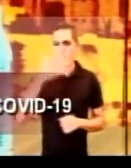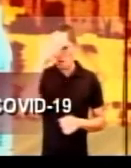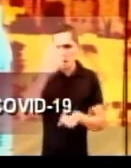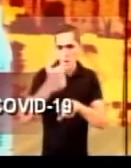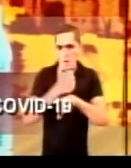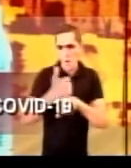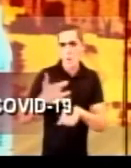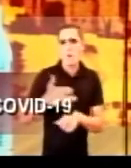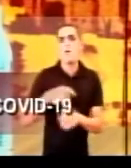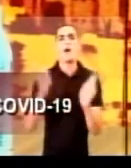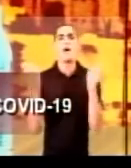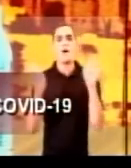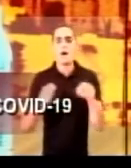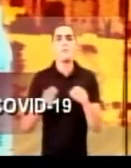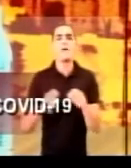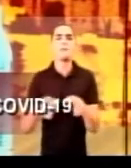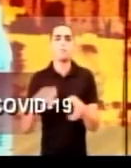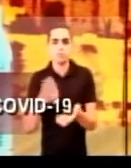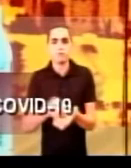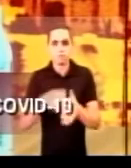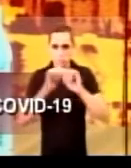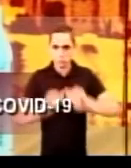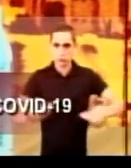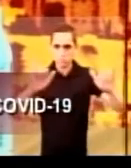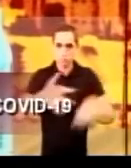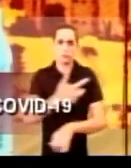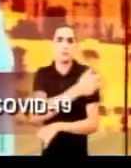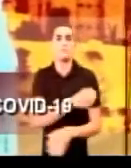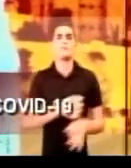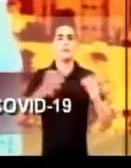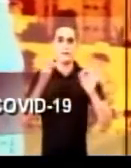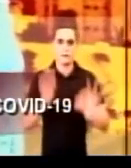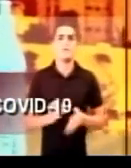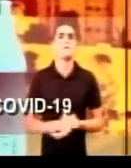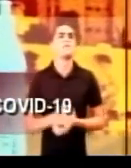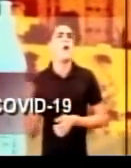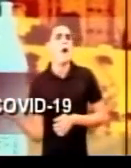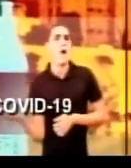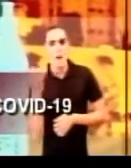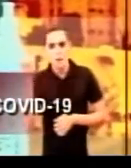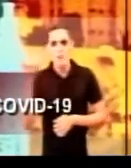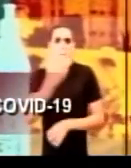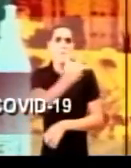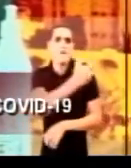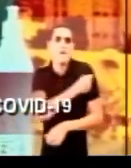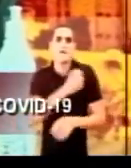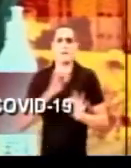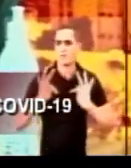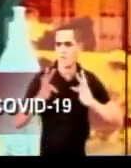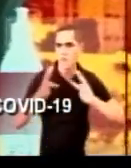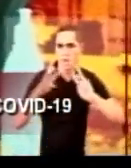entanto, será um grande desafio, né, vacinar esse contingente de pessoas no decorrer do ano,